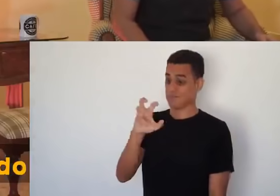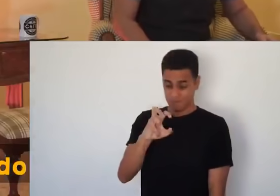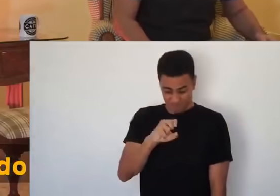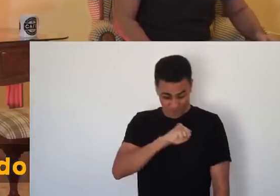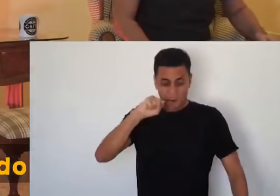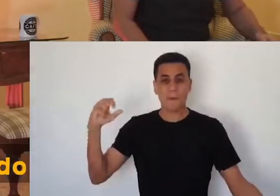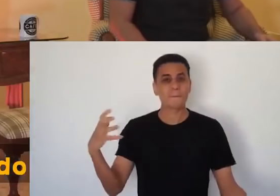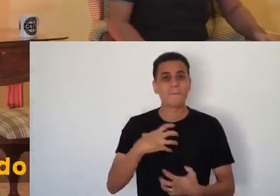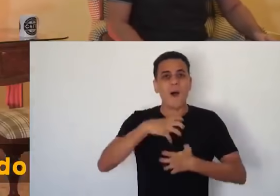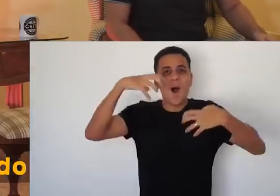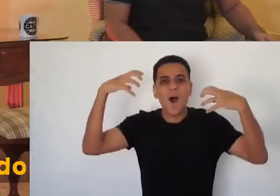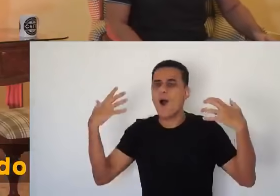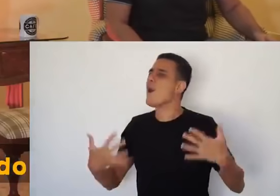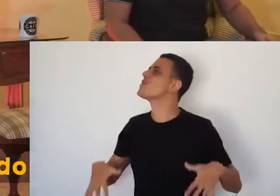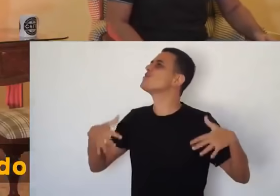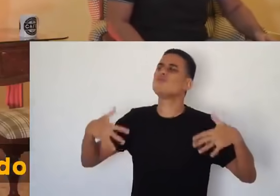envergonharei do